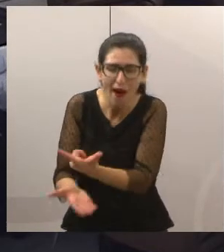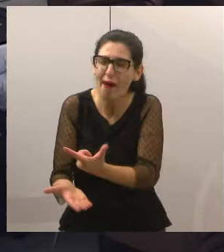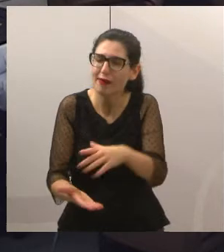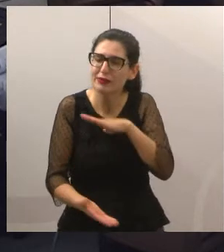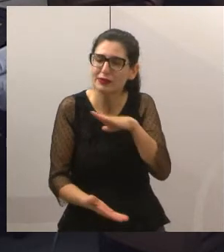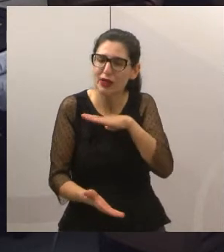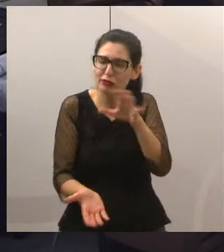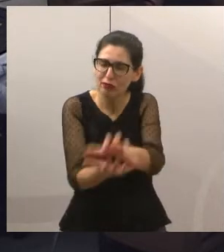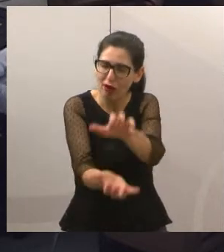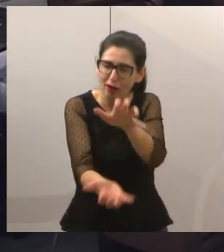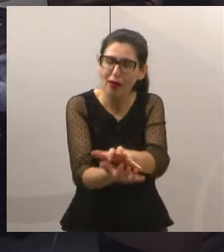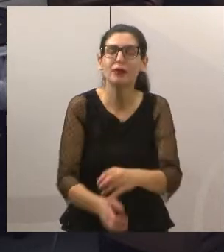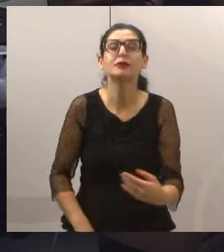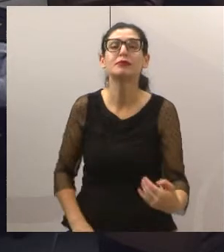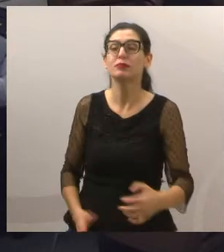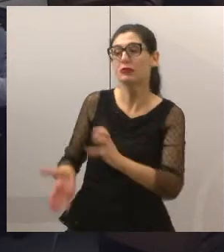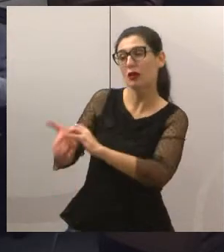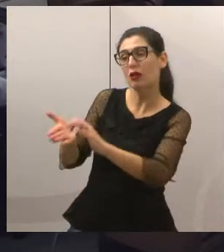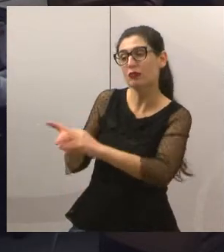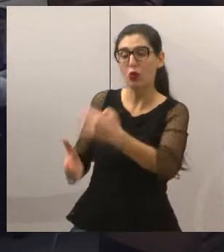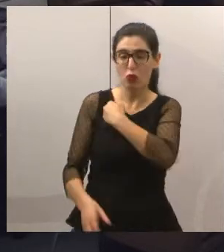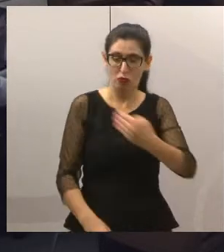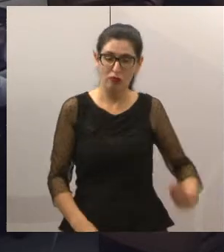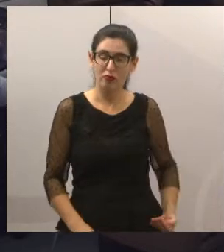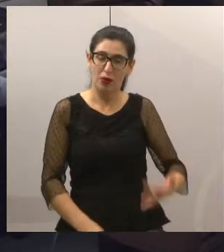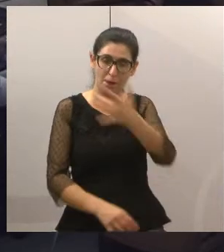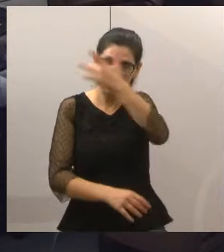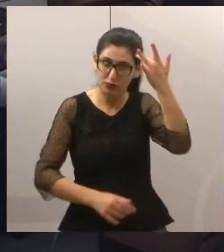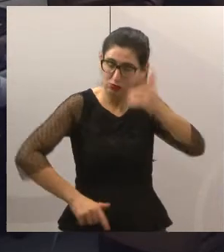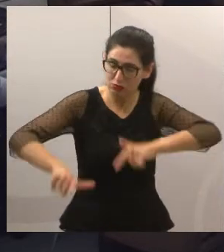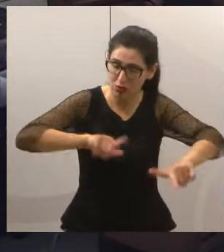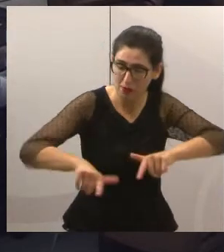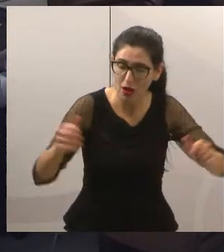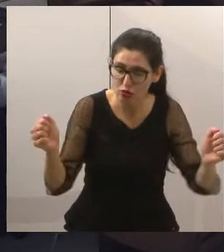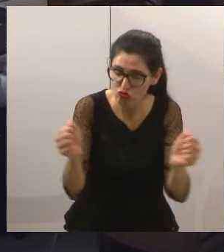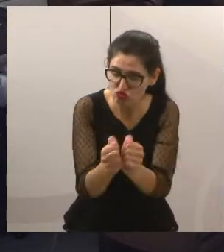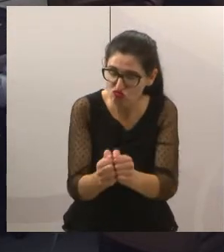da Secretaria de Governo aqui presentes, da assessoria.